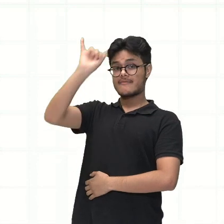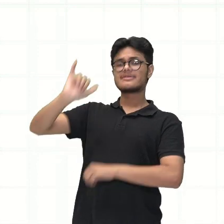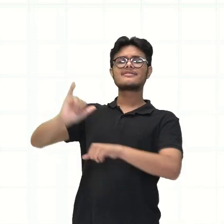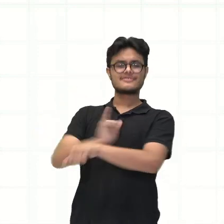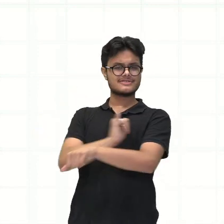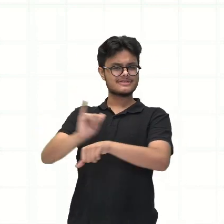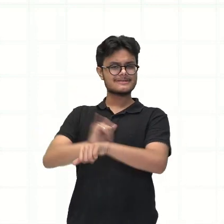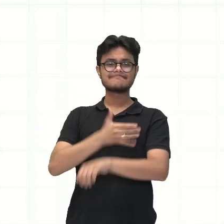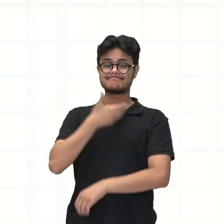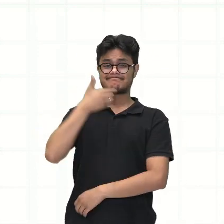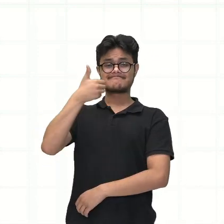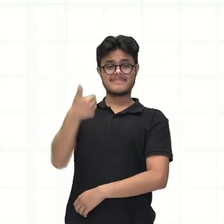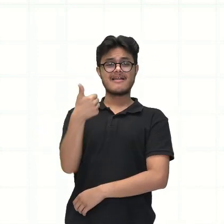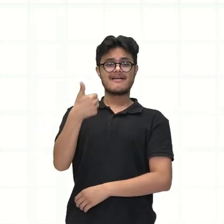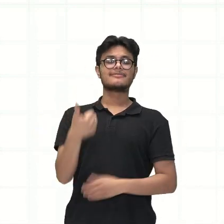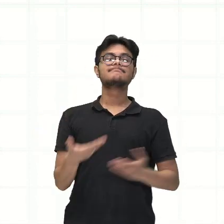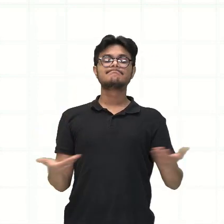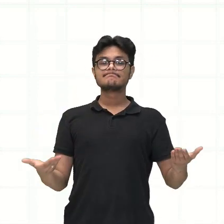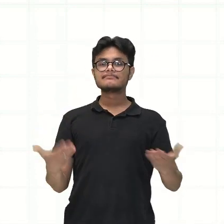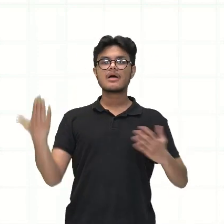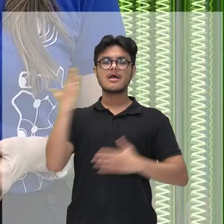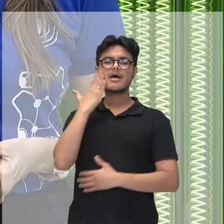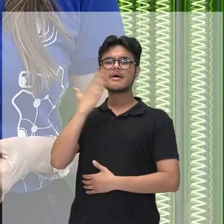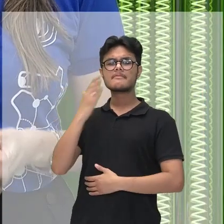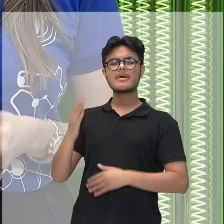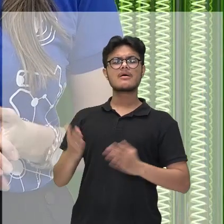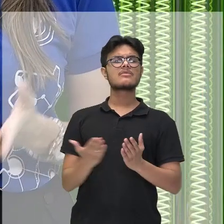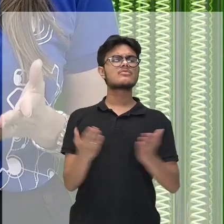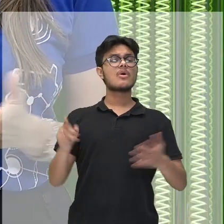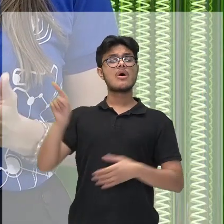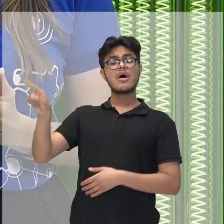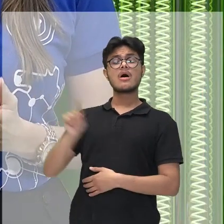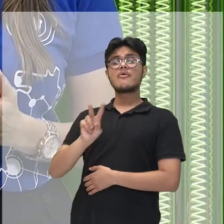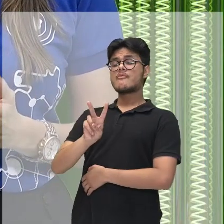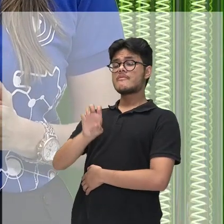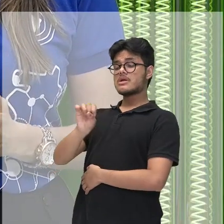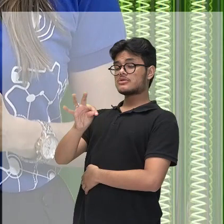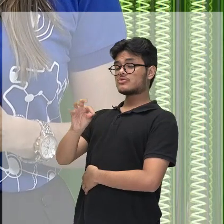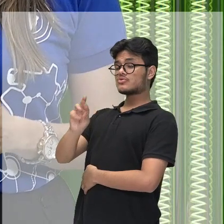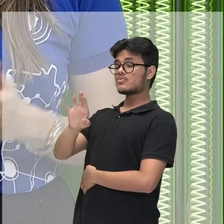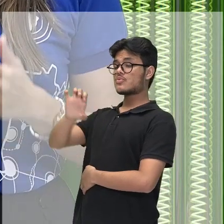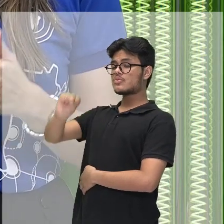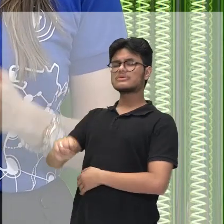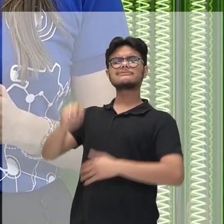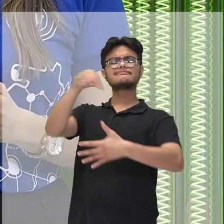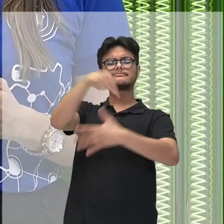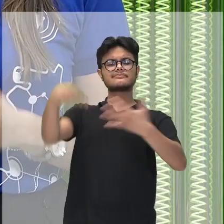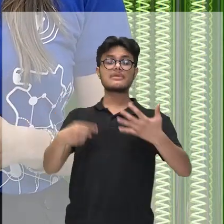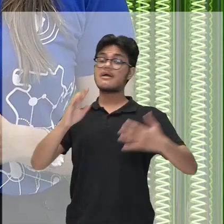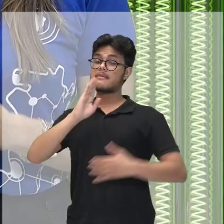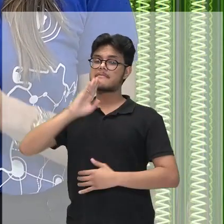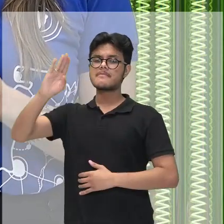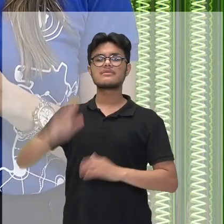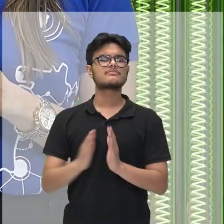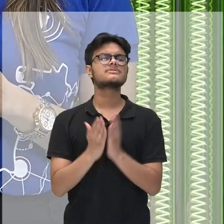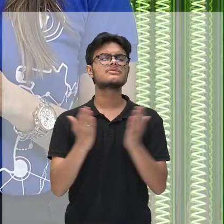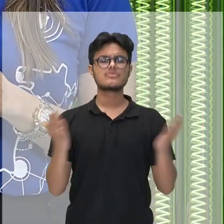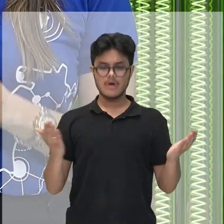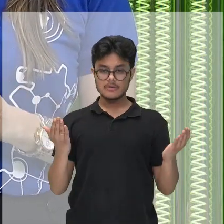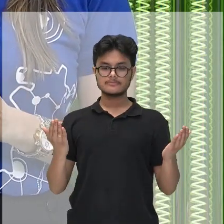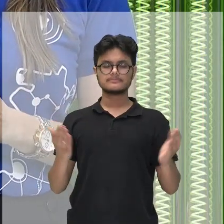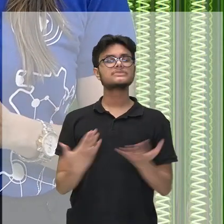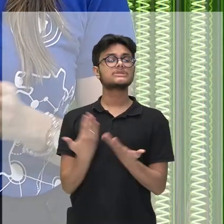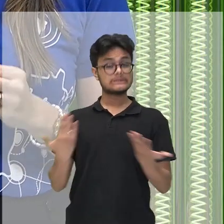prevenção, certo? E agora a gente vai ver aí os principais vetores, né? Então, os vetores